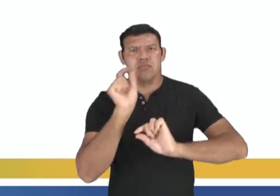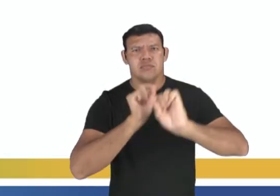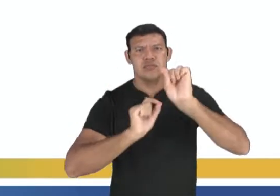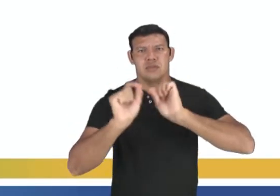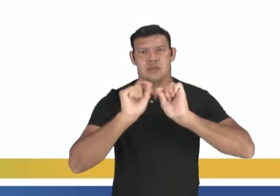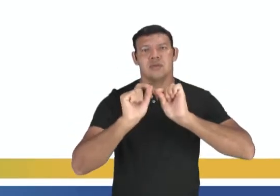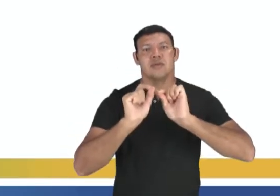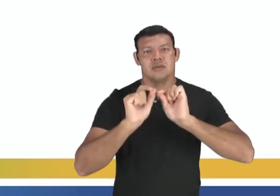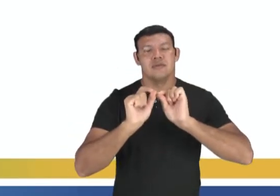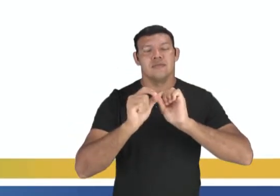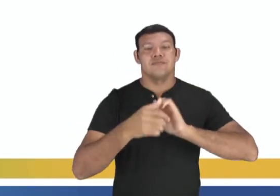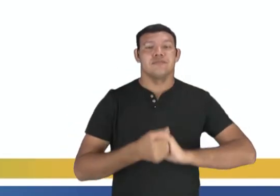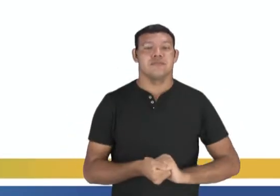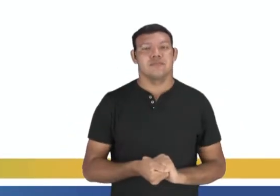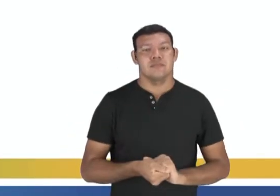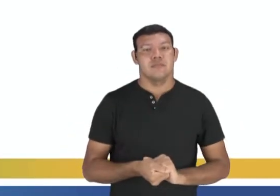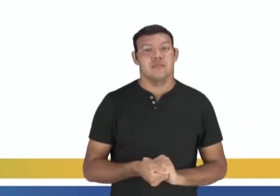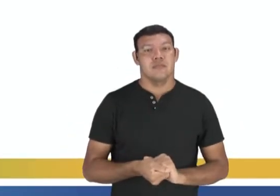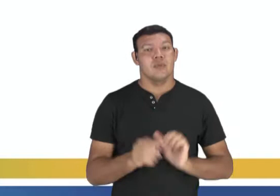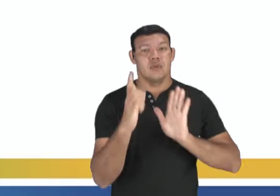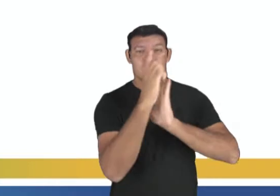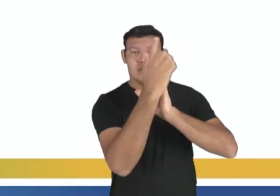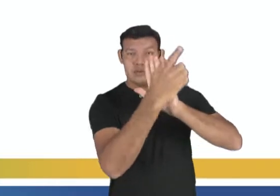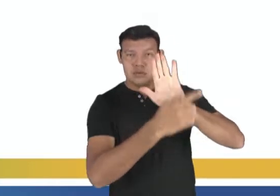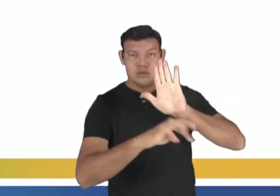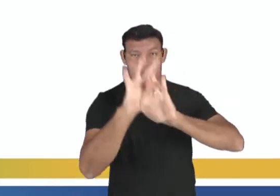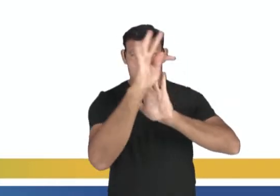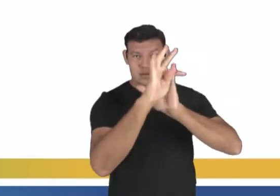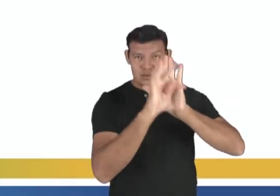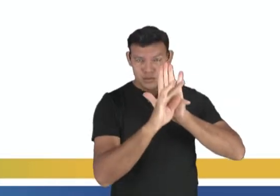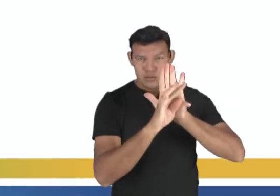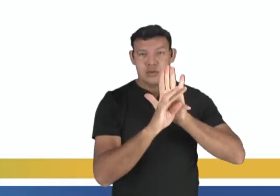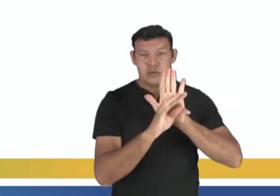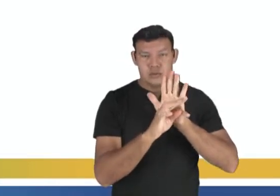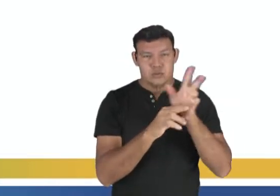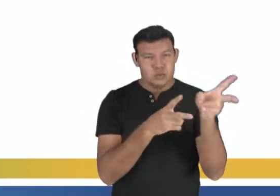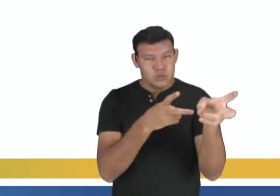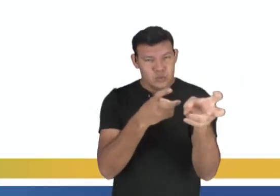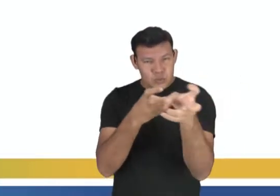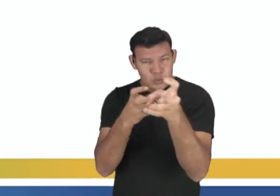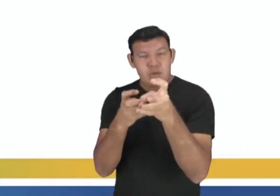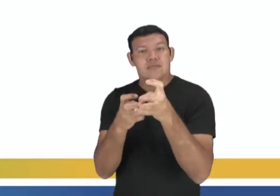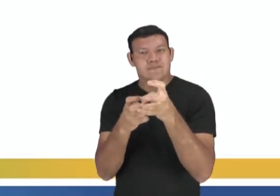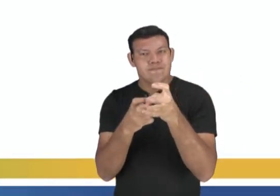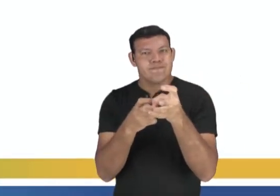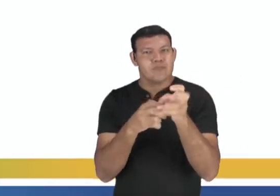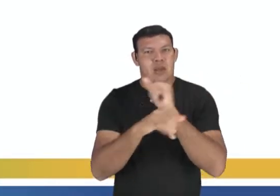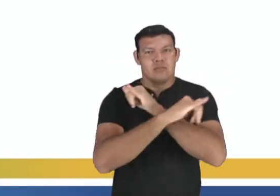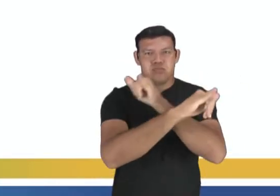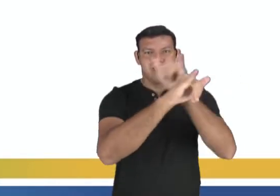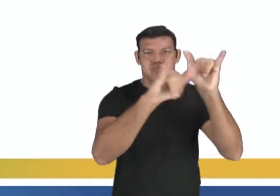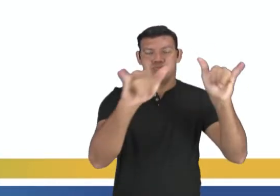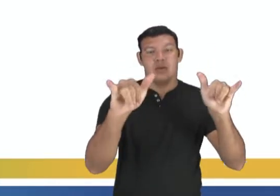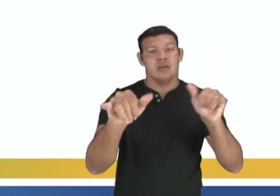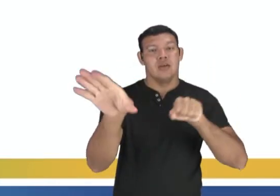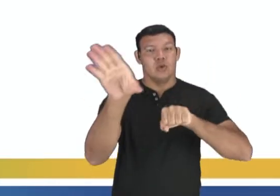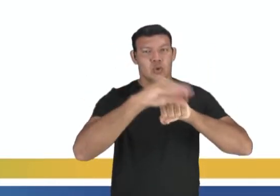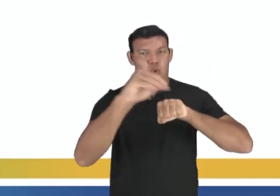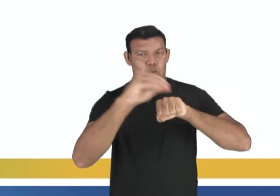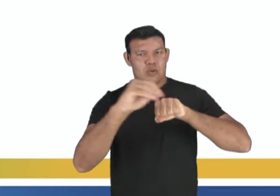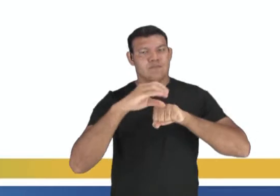de divulgação científica? Ele é um gênero textual que procura oferecer conhecimentos científicos em